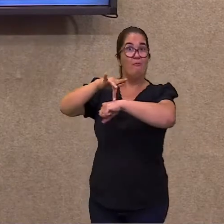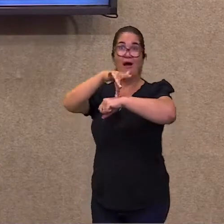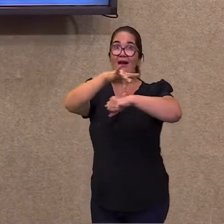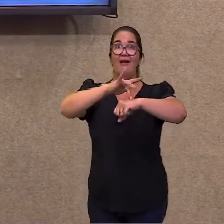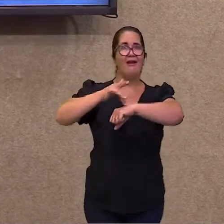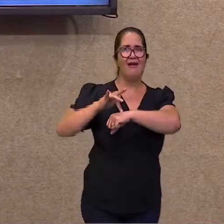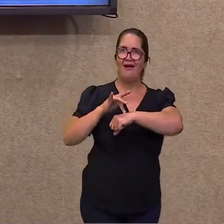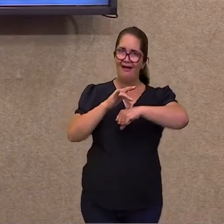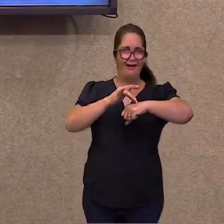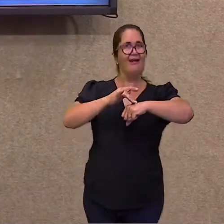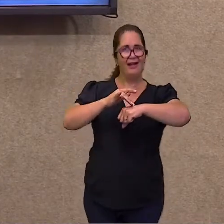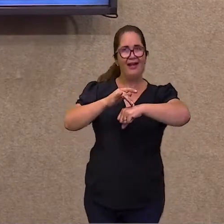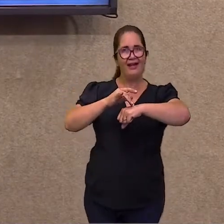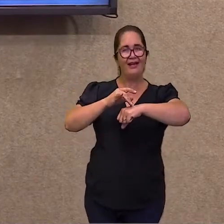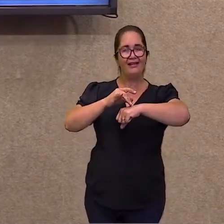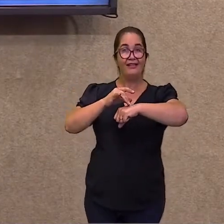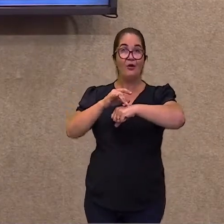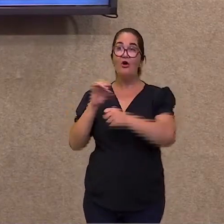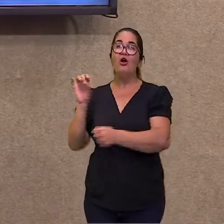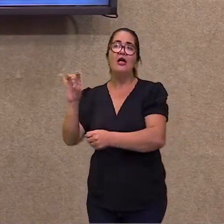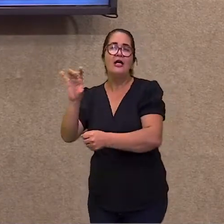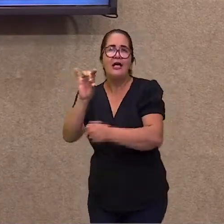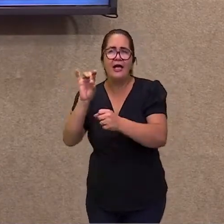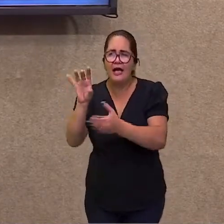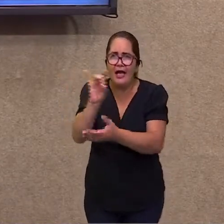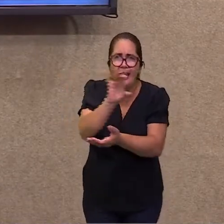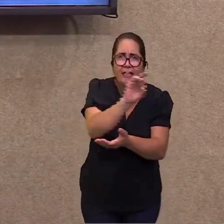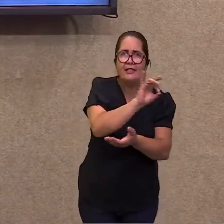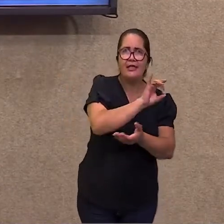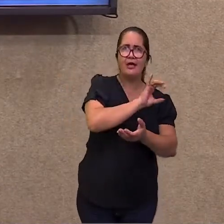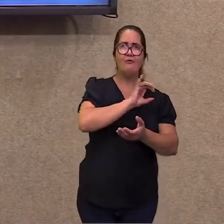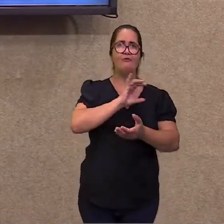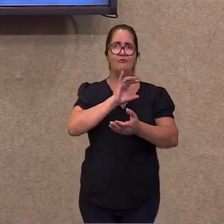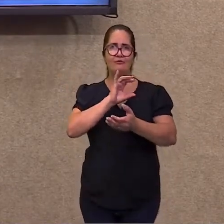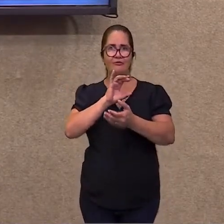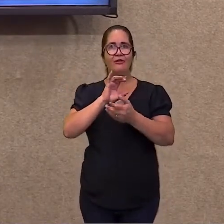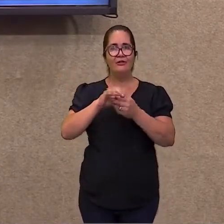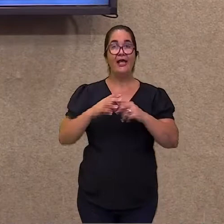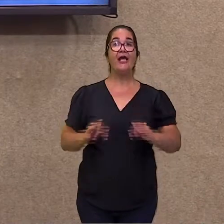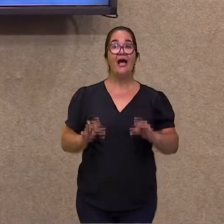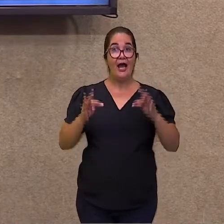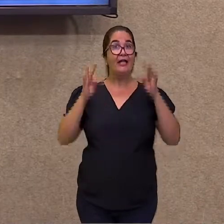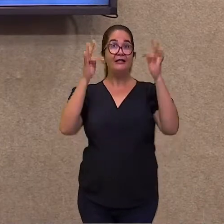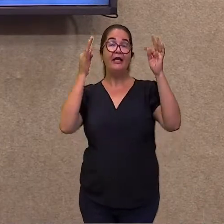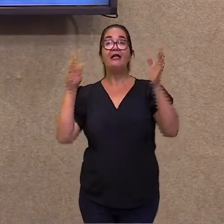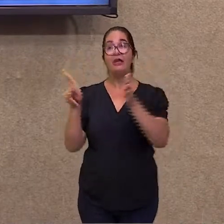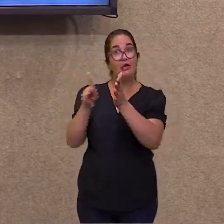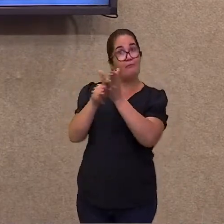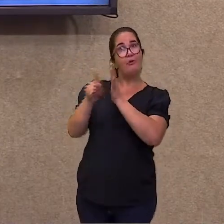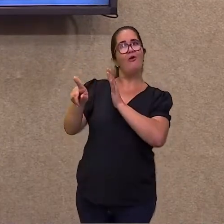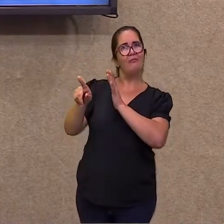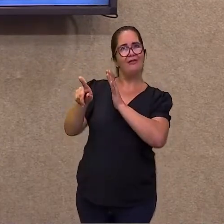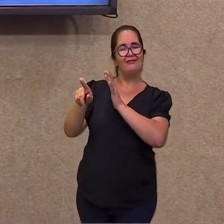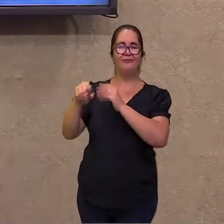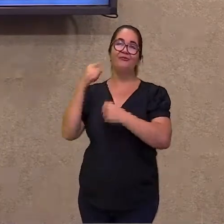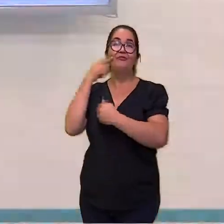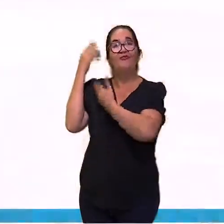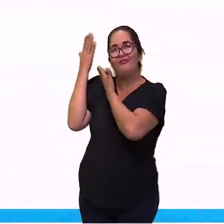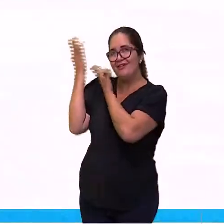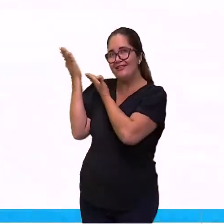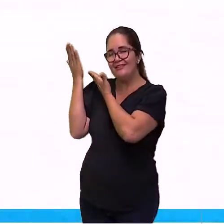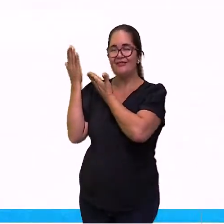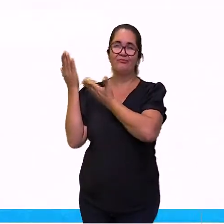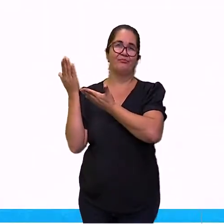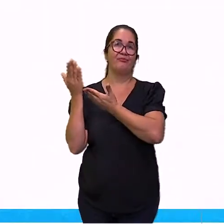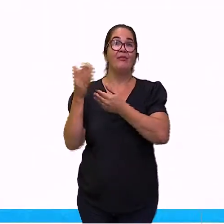dança utiliza da linguagem corporal e da música para acontecer. Vamos lá?